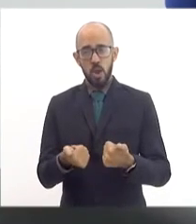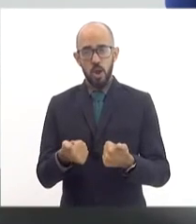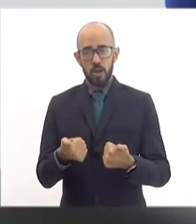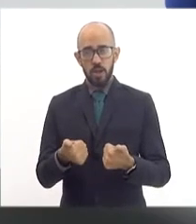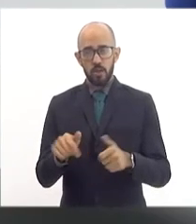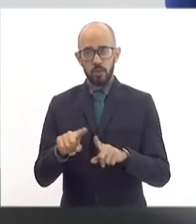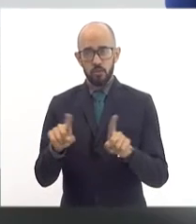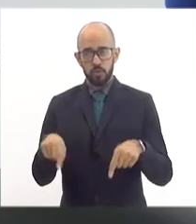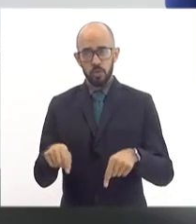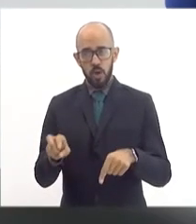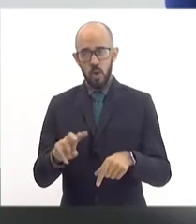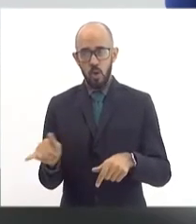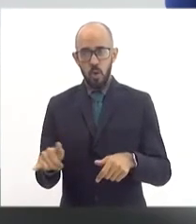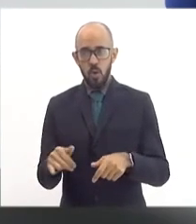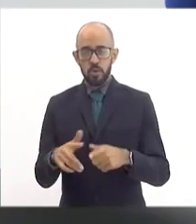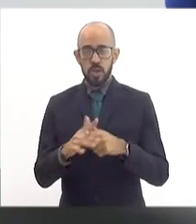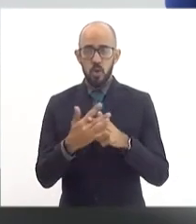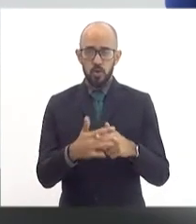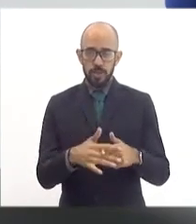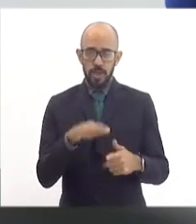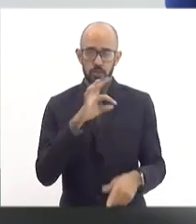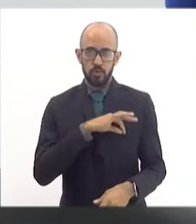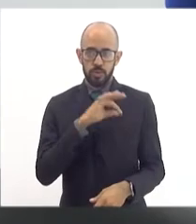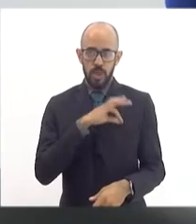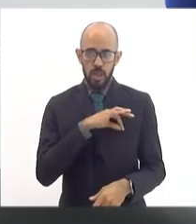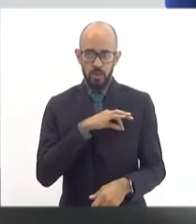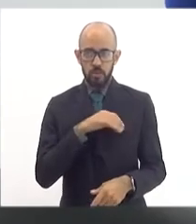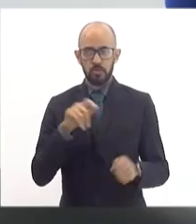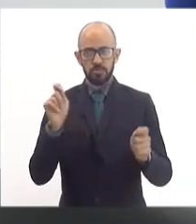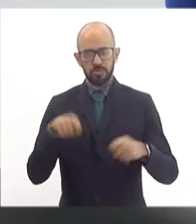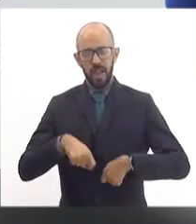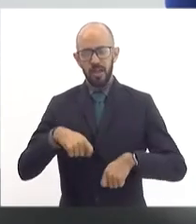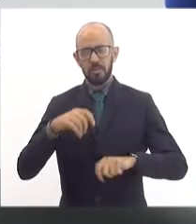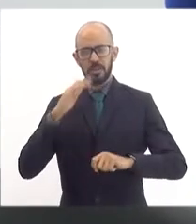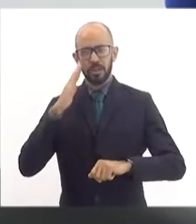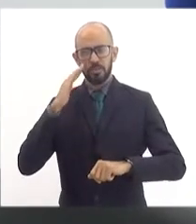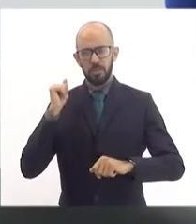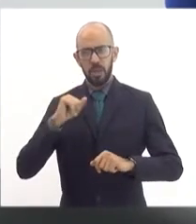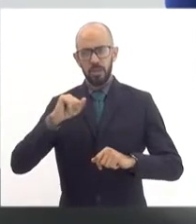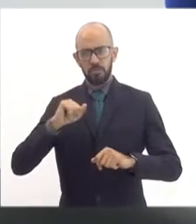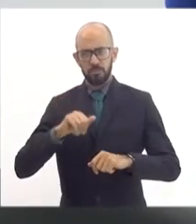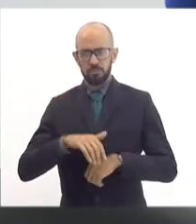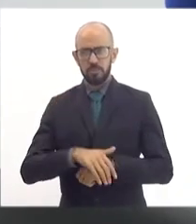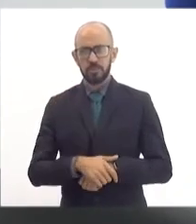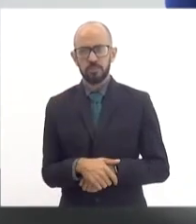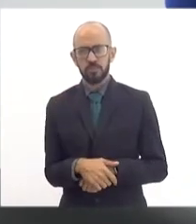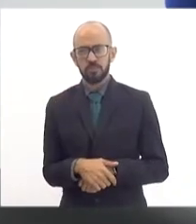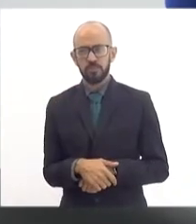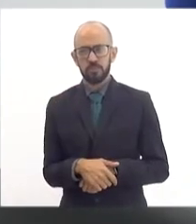faça a reposição salarial. Então, é de previsibilidade muito boa.